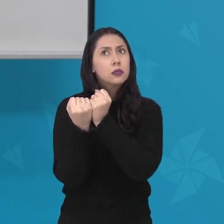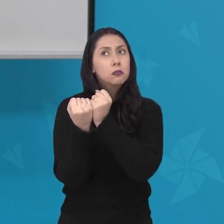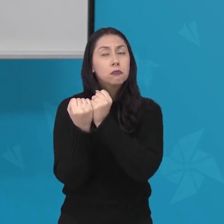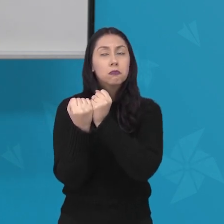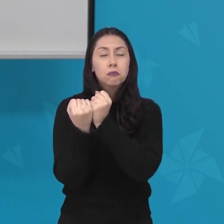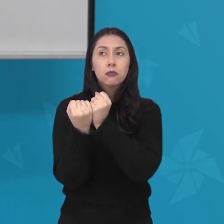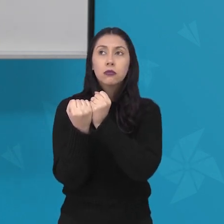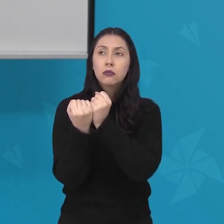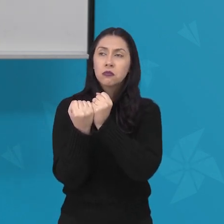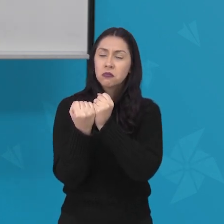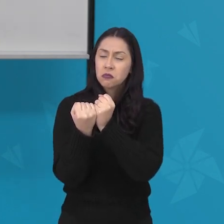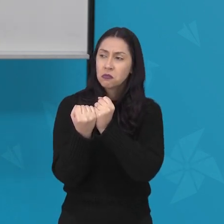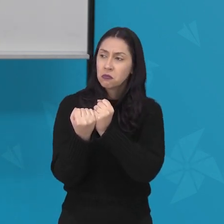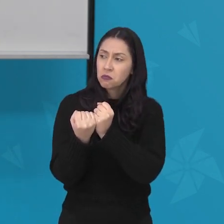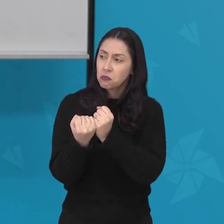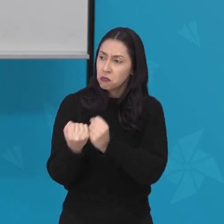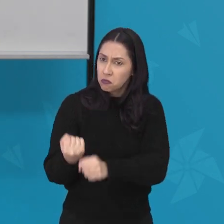maneiras